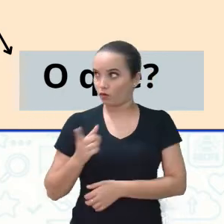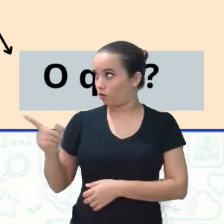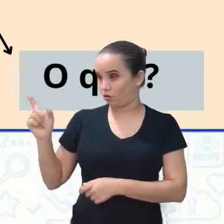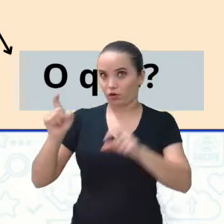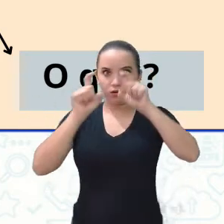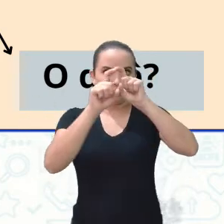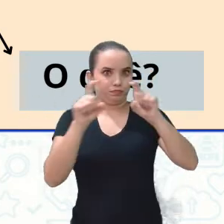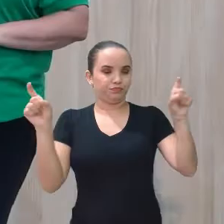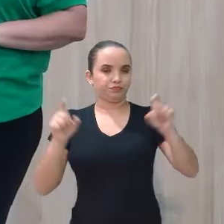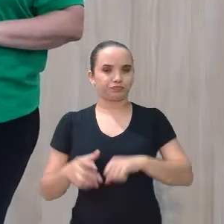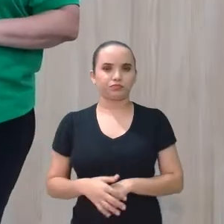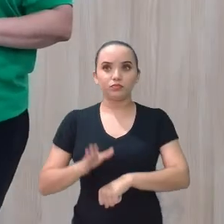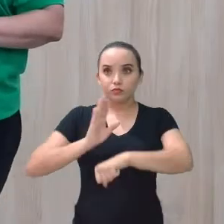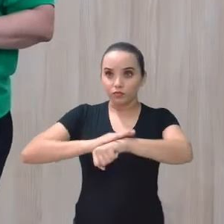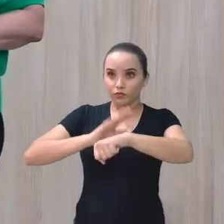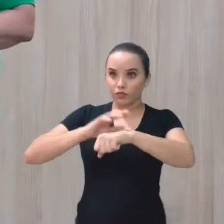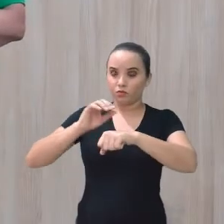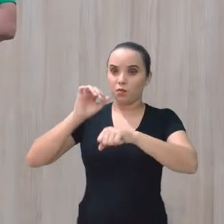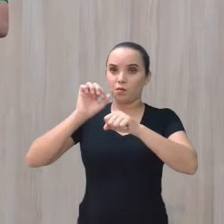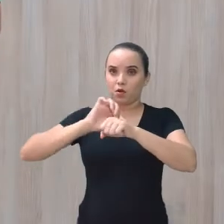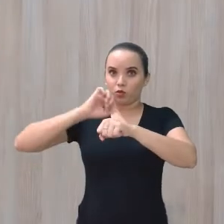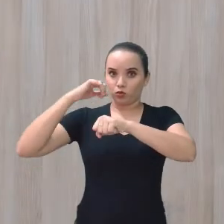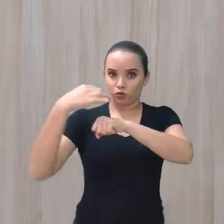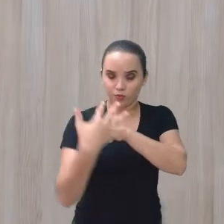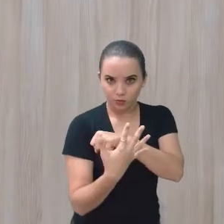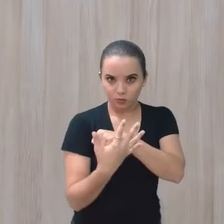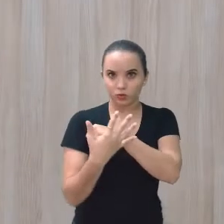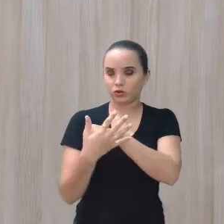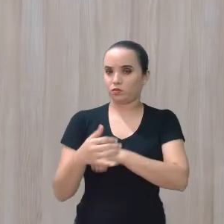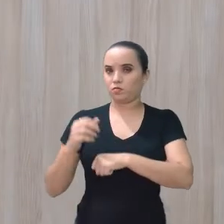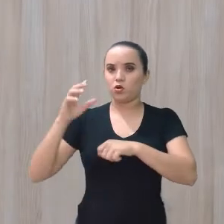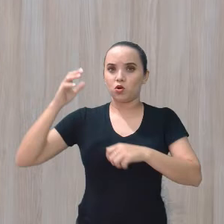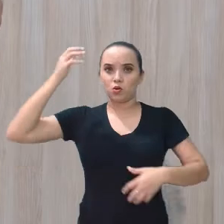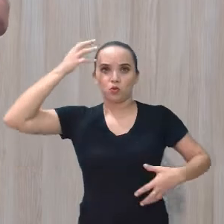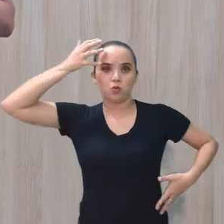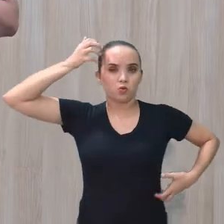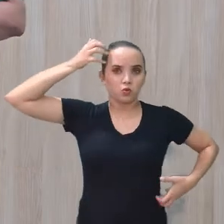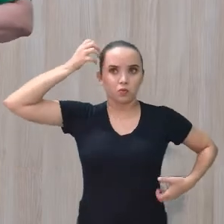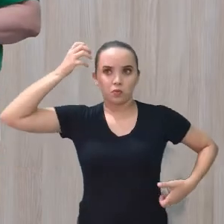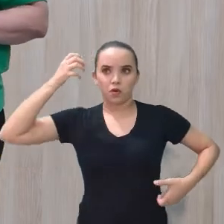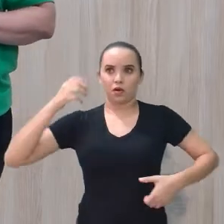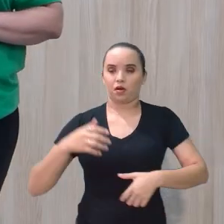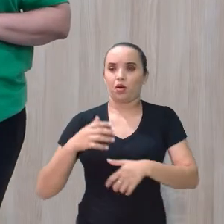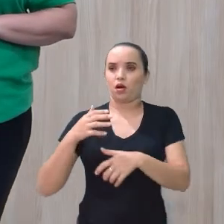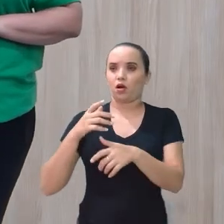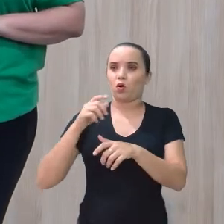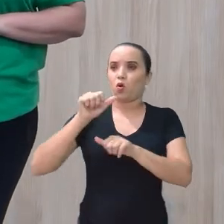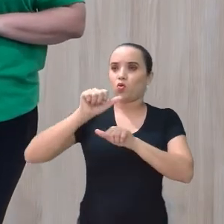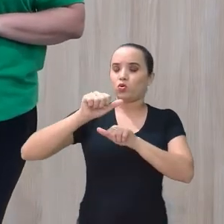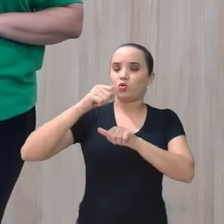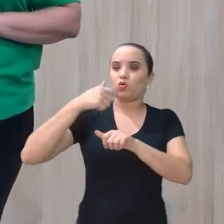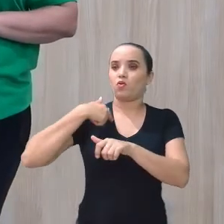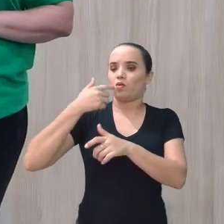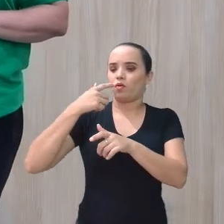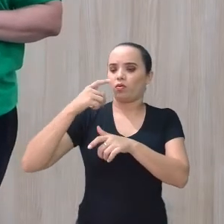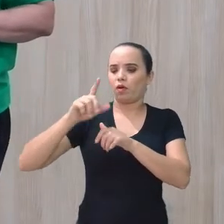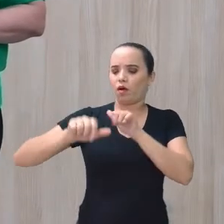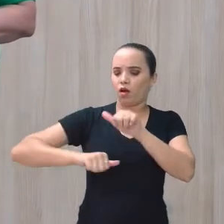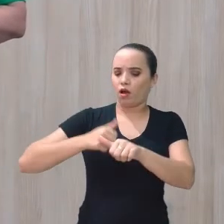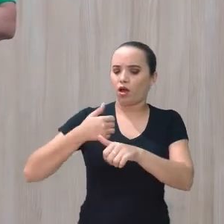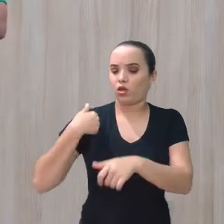No isolamento, os macacos superam expectativas de adaptação.